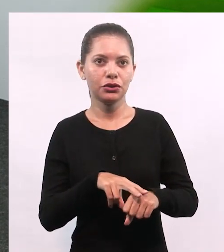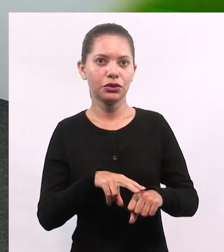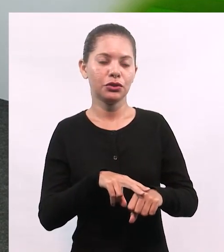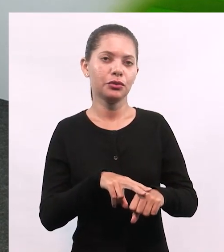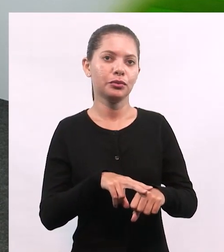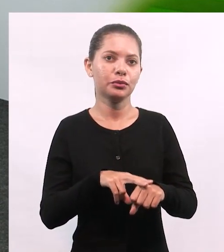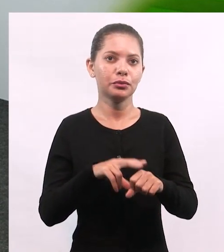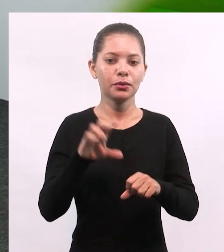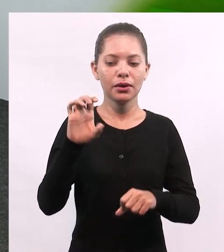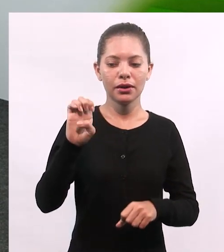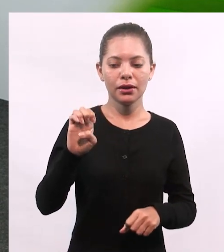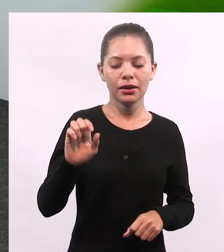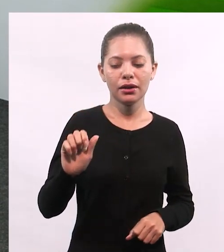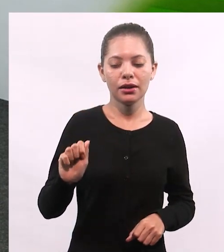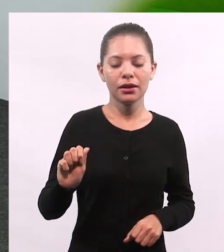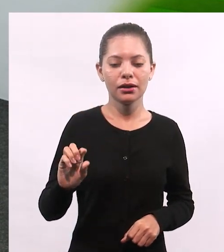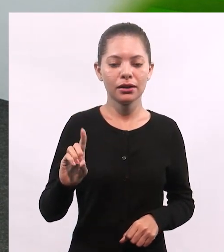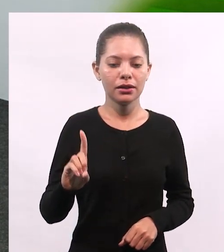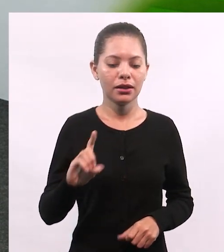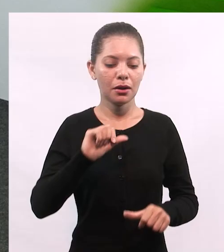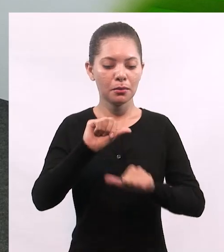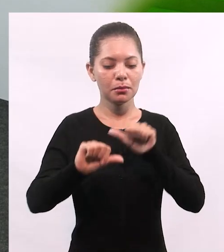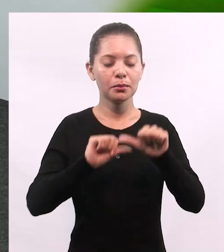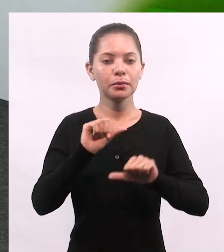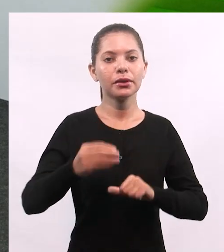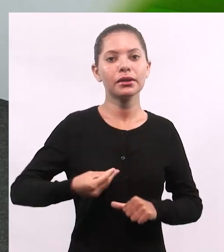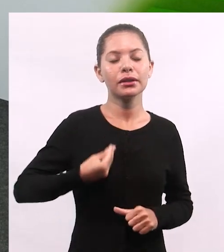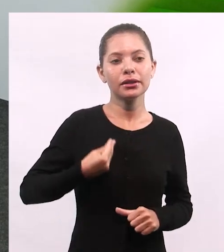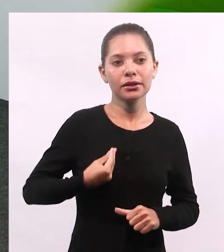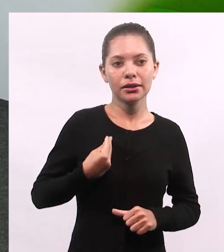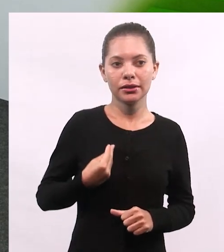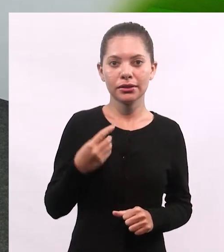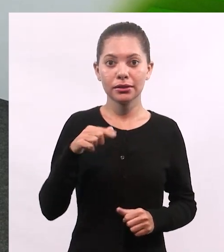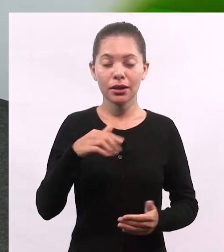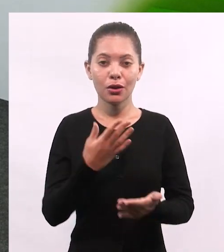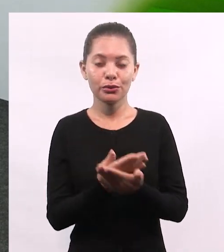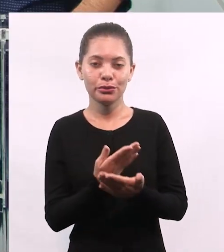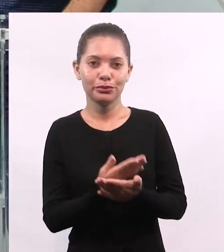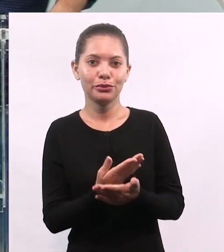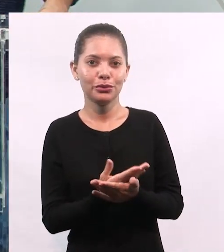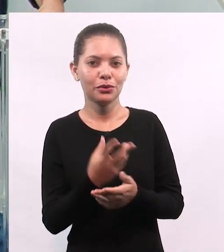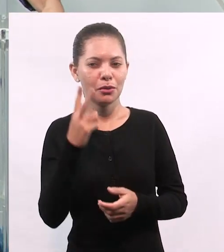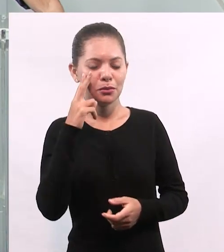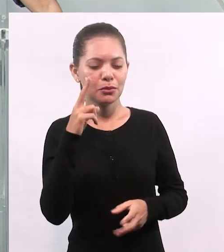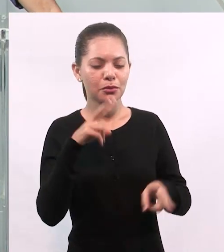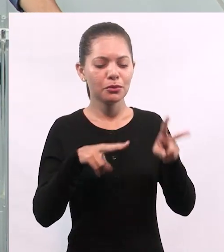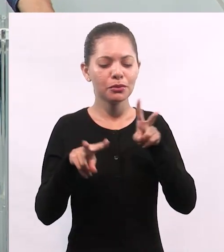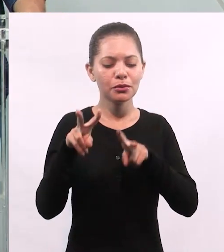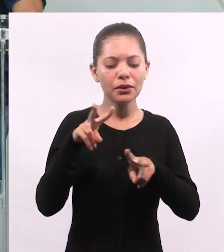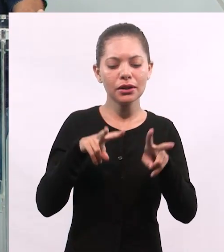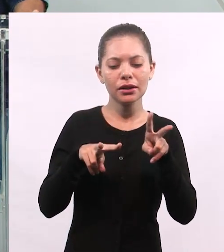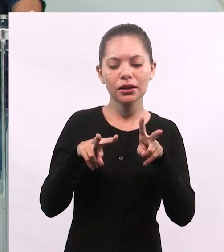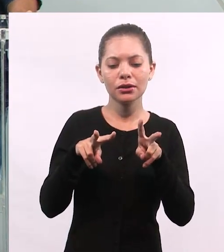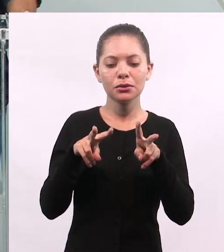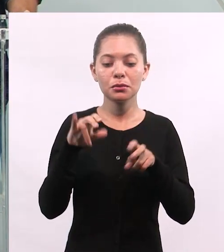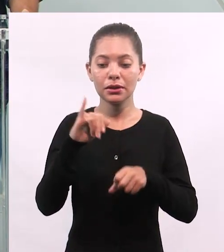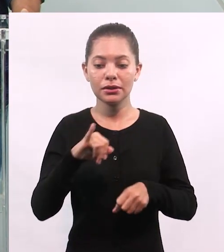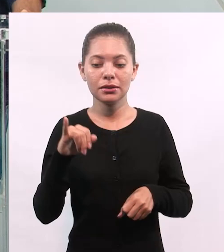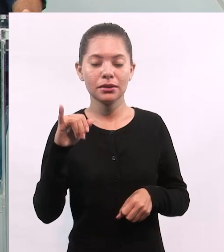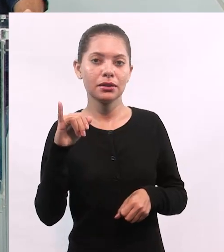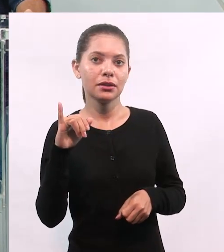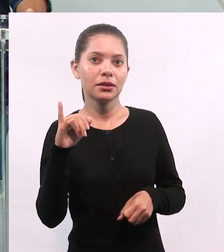verdes, letras maiúsculas, dizendo EAD Mudando Realidades. Na aula de hoje, veremos um pouco sobre as